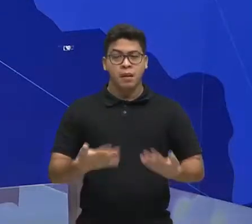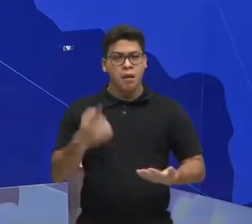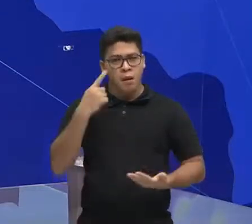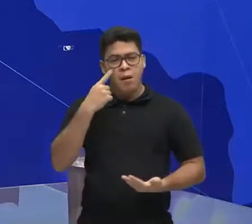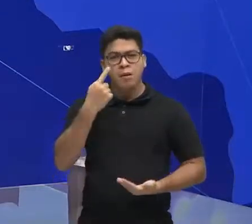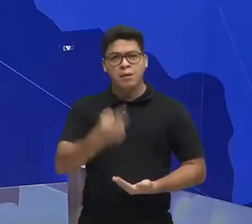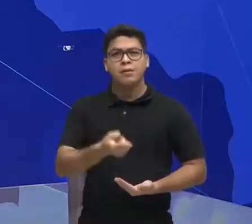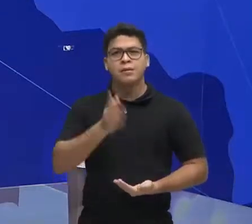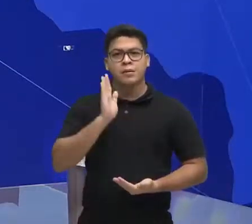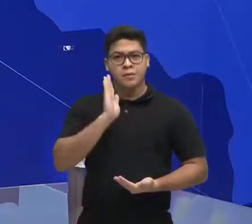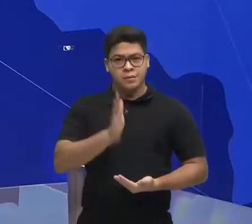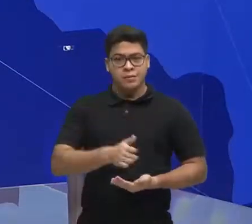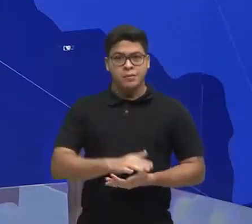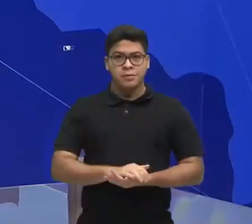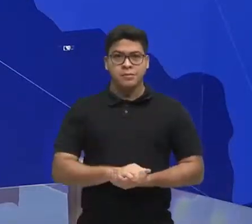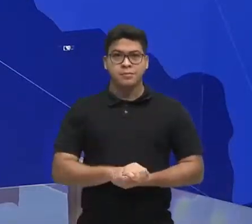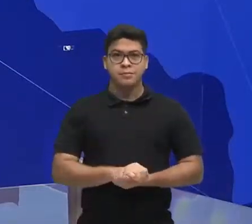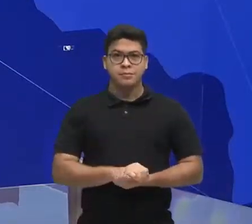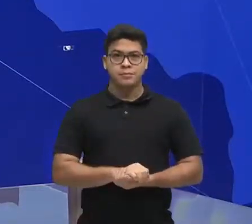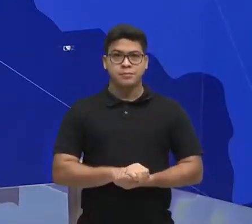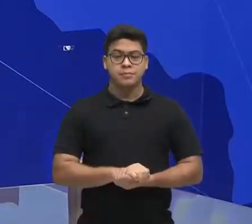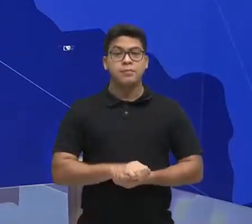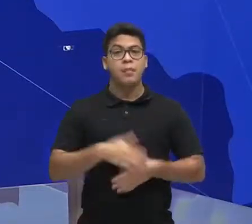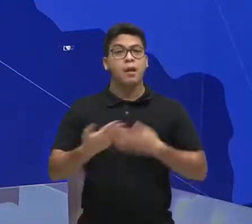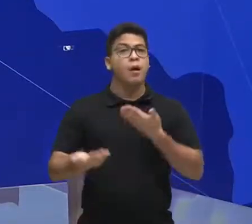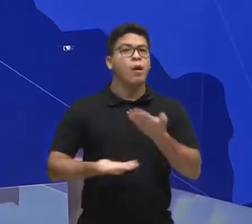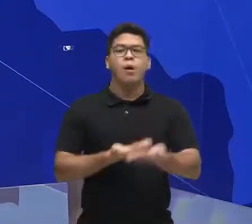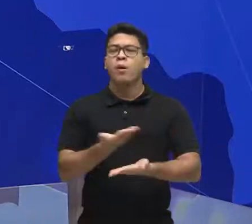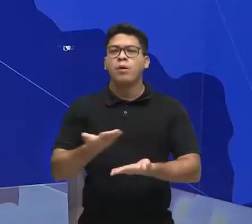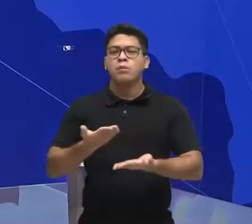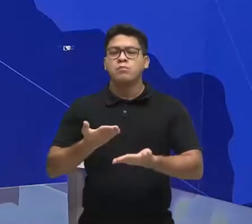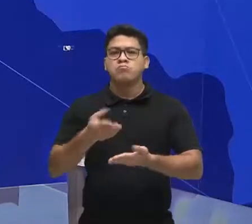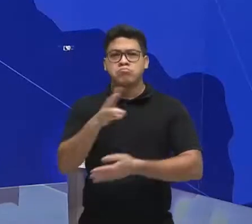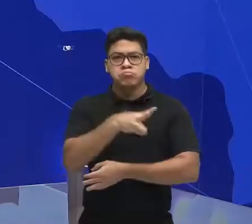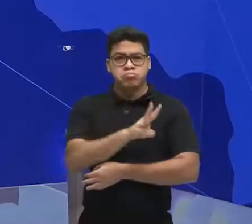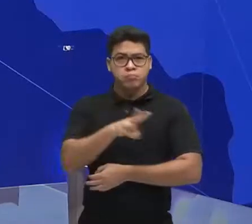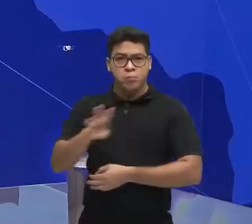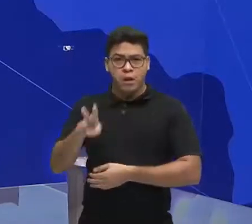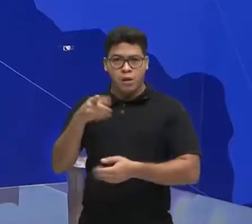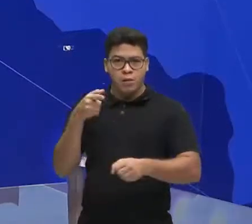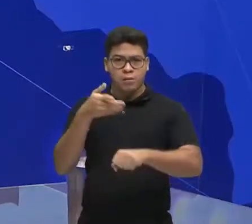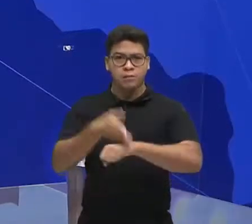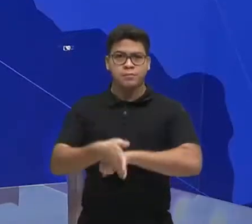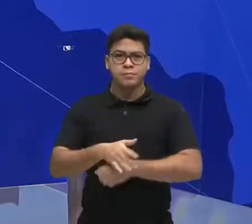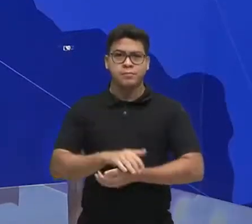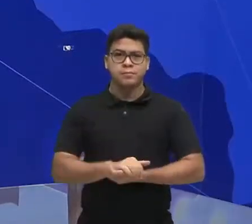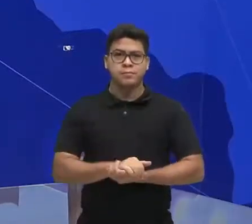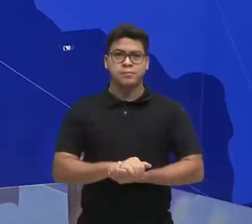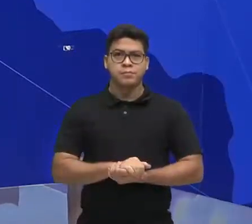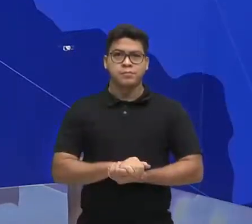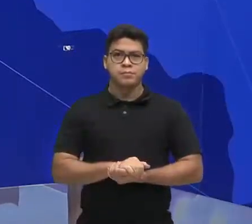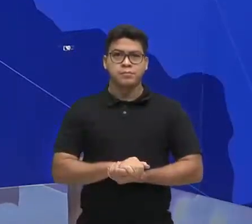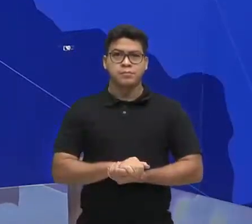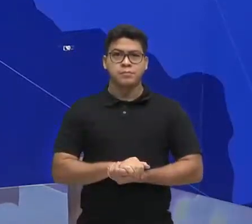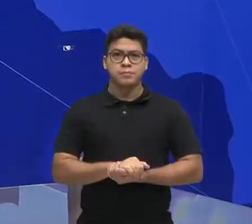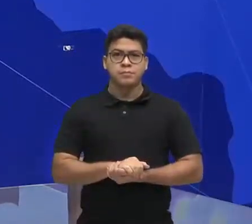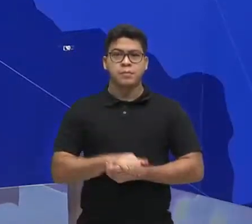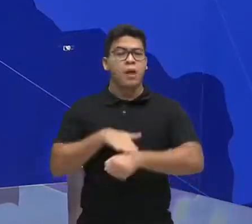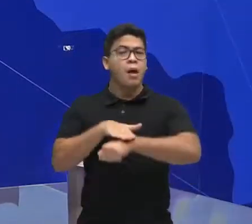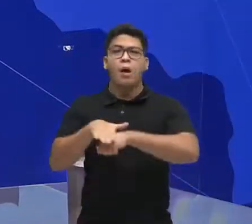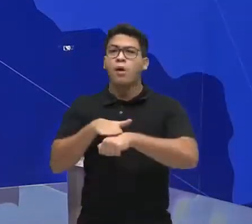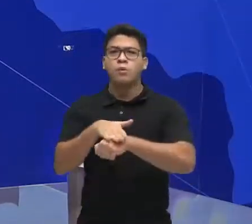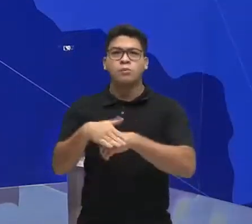também, joga aí no Google CVV que você vai encontrar o portal e vai ter mais acesso à informação. Discutido tudo